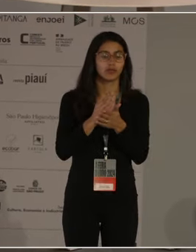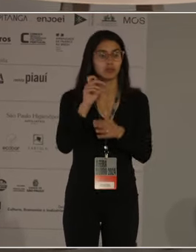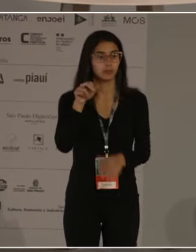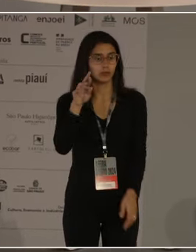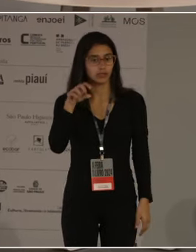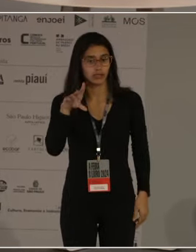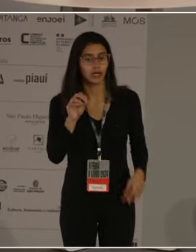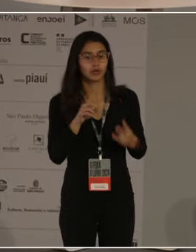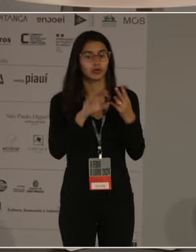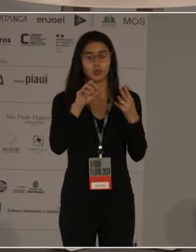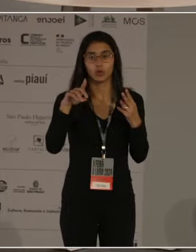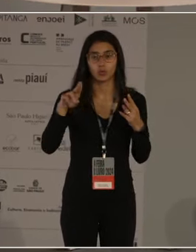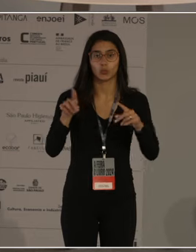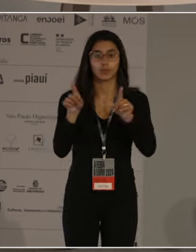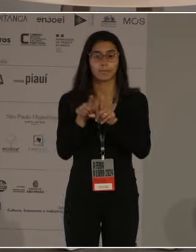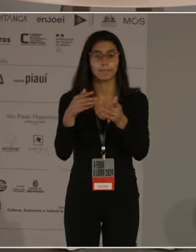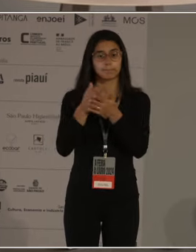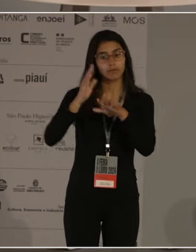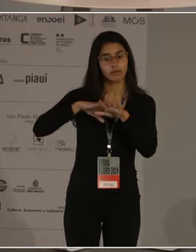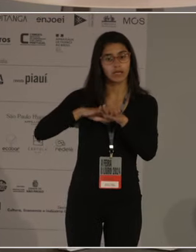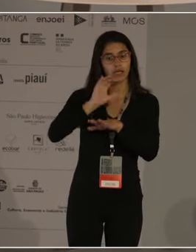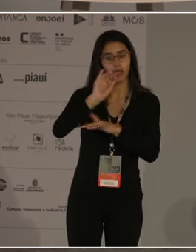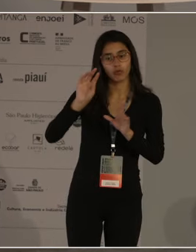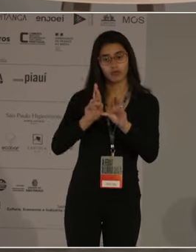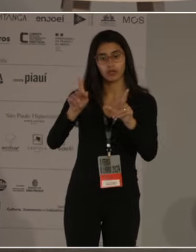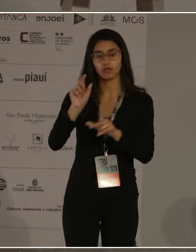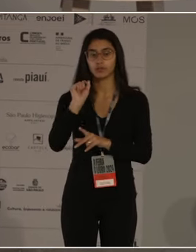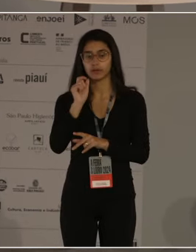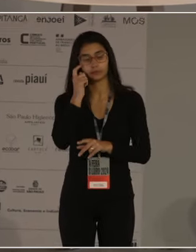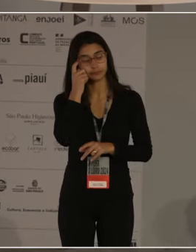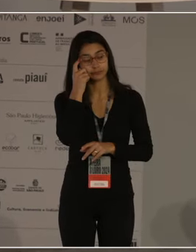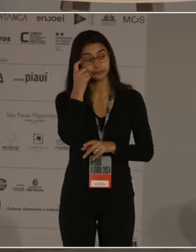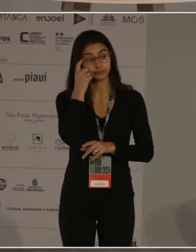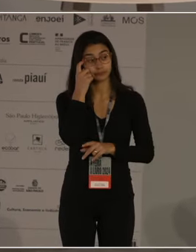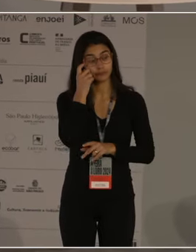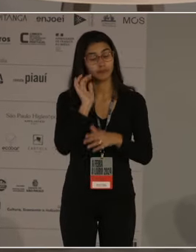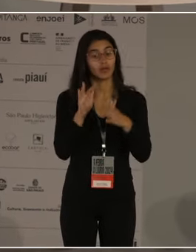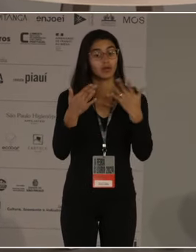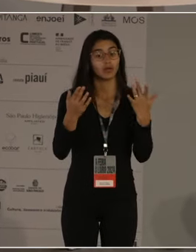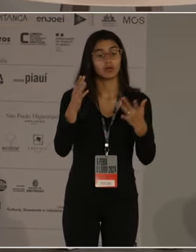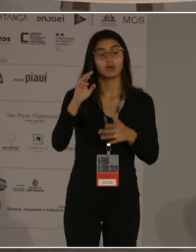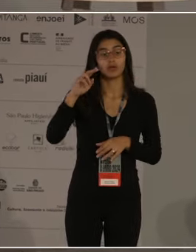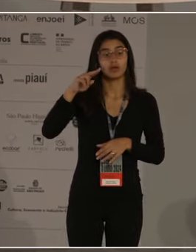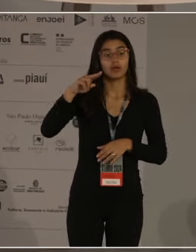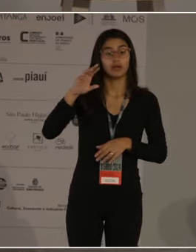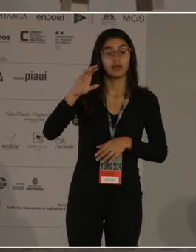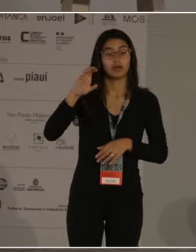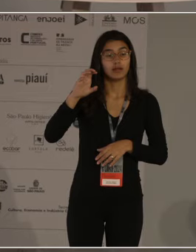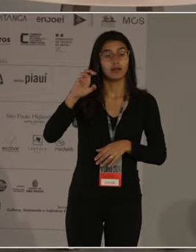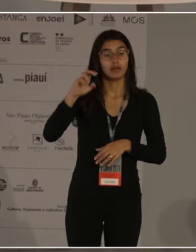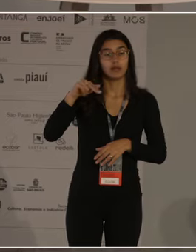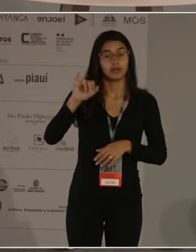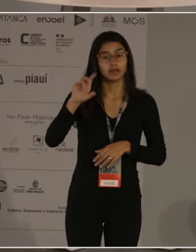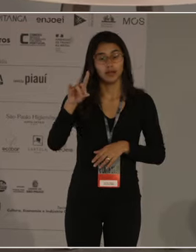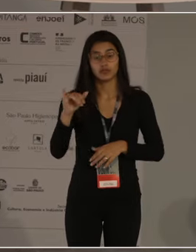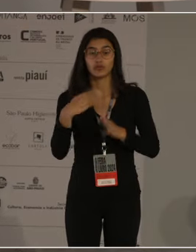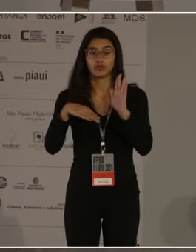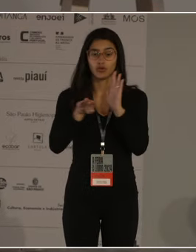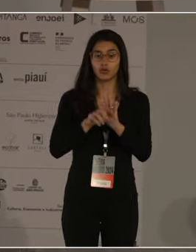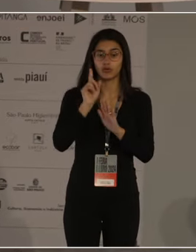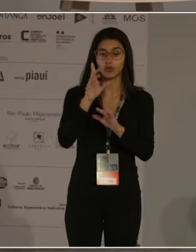e do Edu tocam nisso, cada um diferente. É o seguinte, quando a NIED chegou na região, não é que